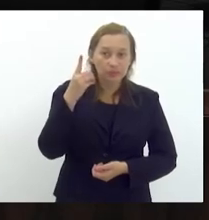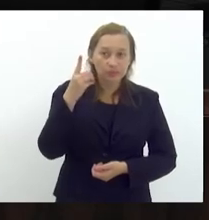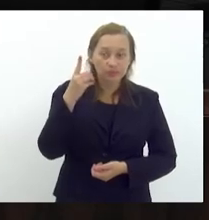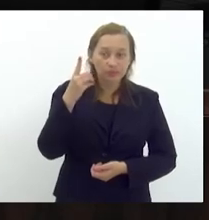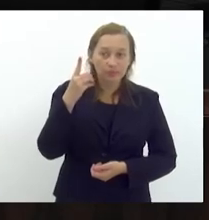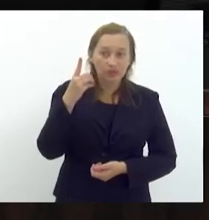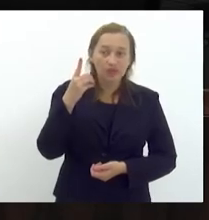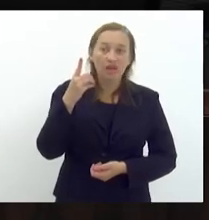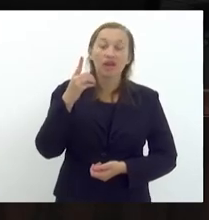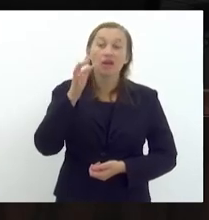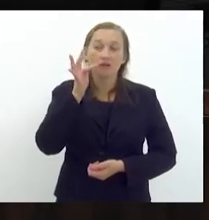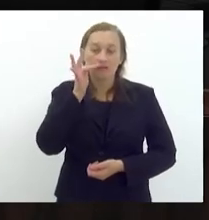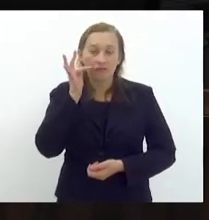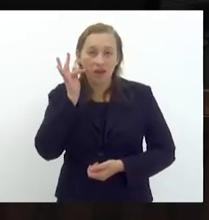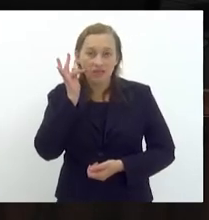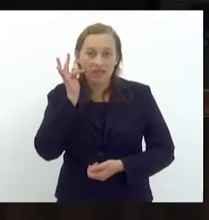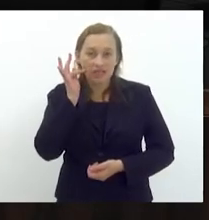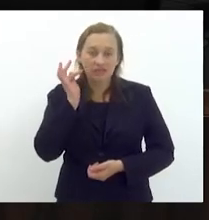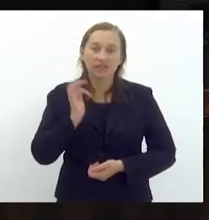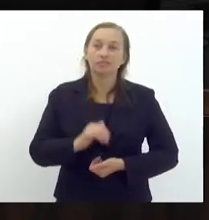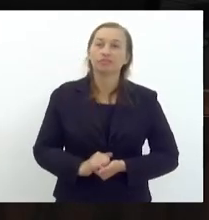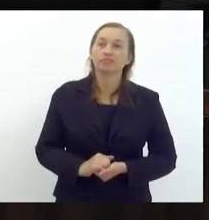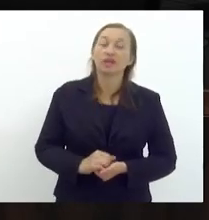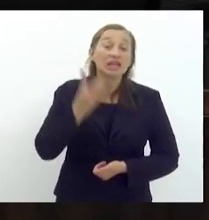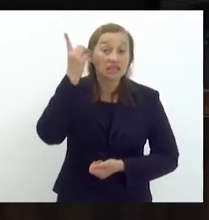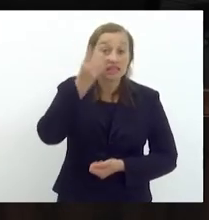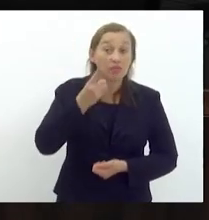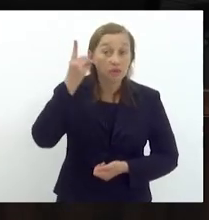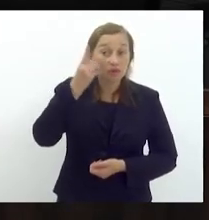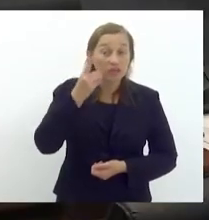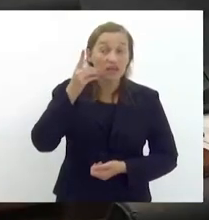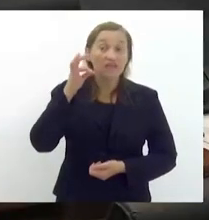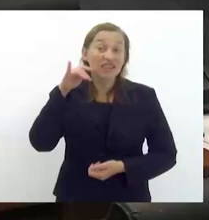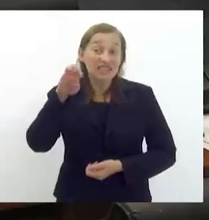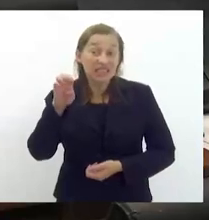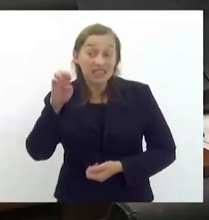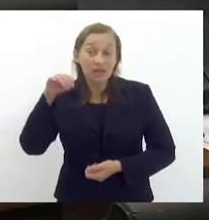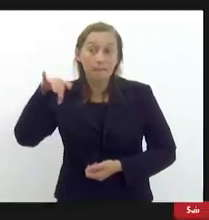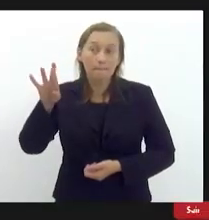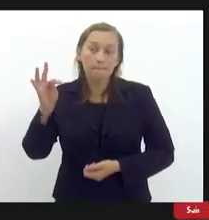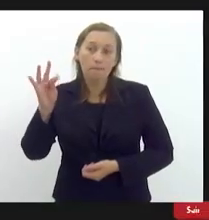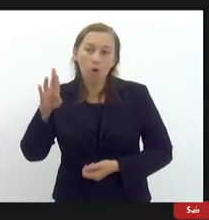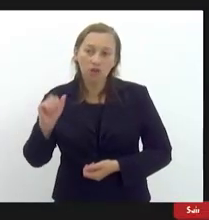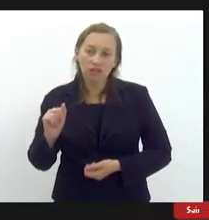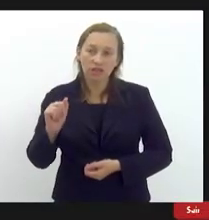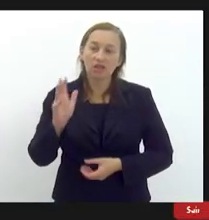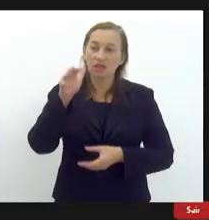Deputado Flávio serafini deputada Franciane Mota